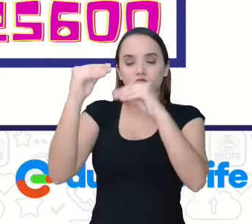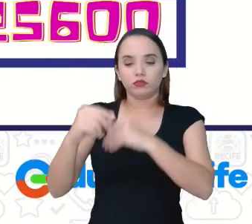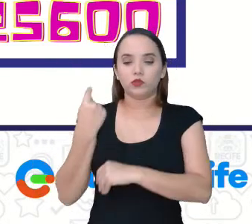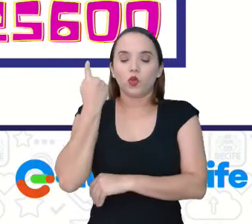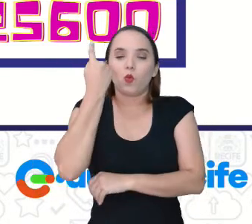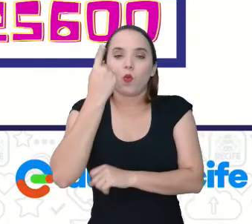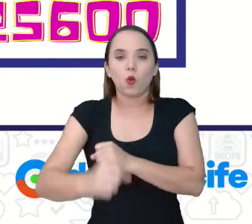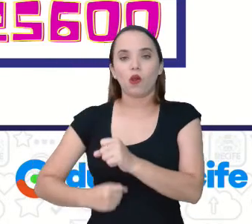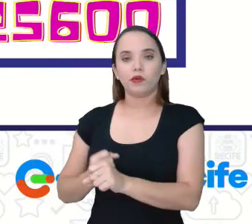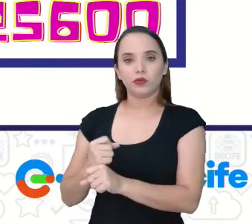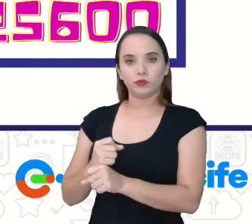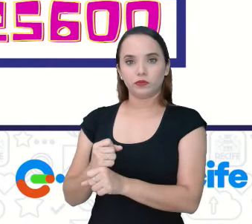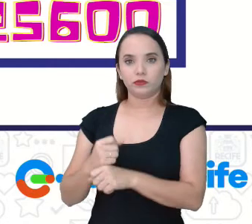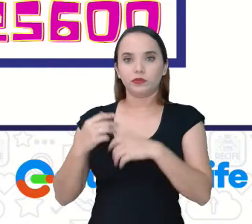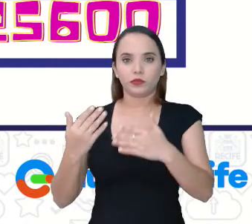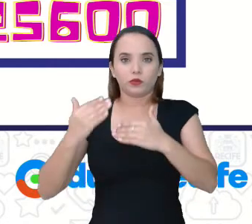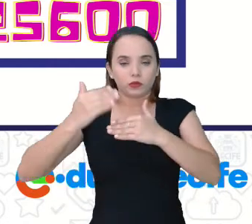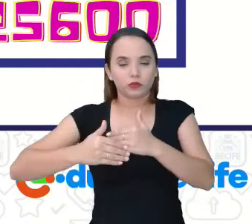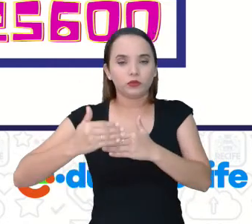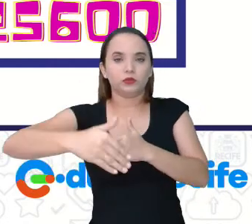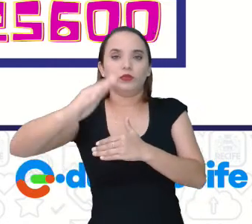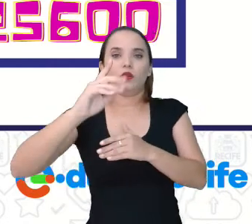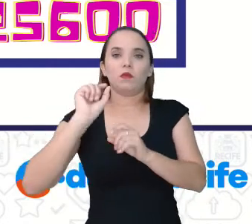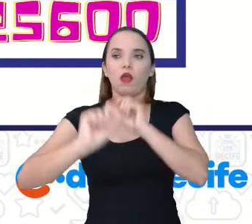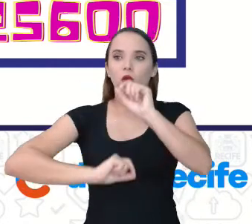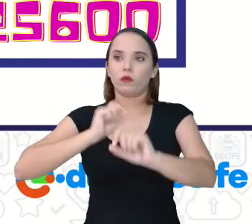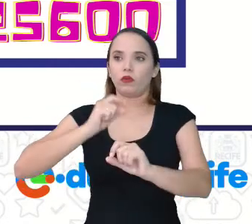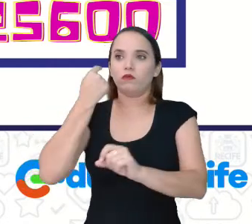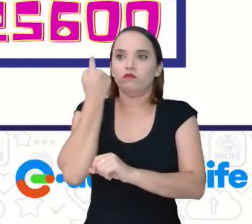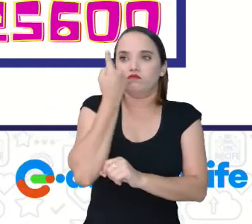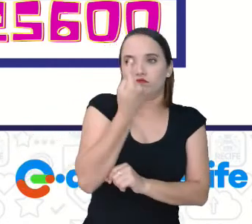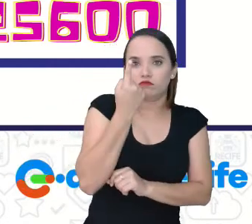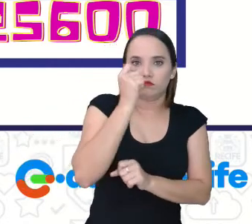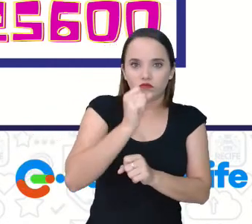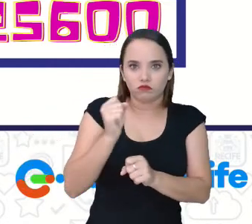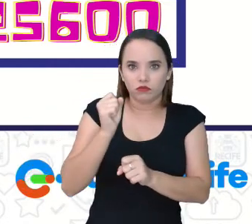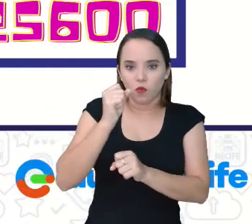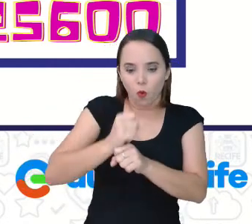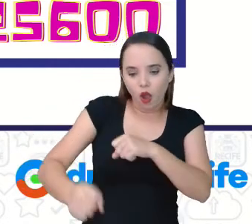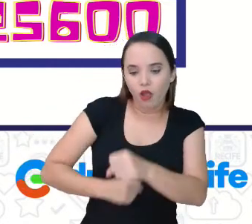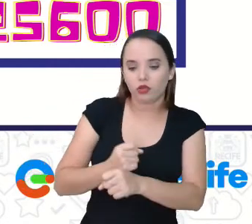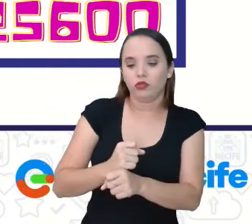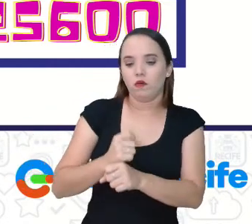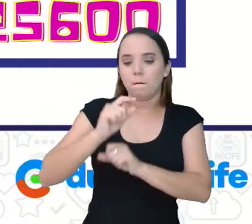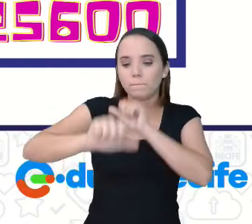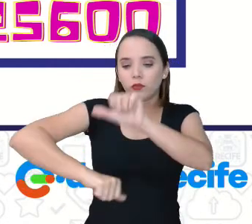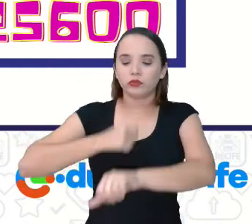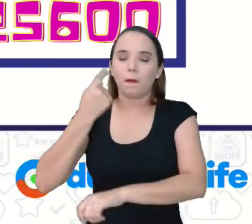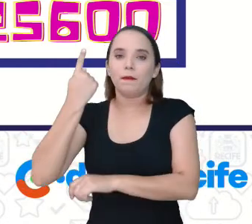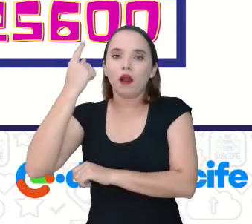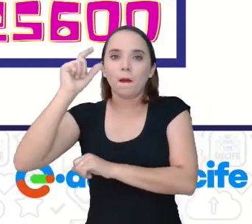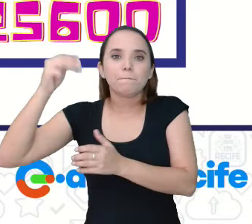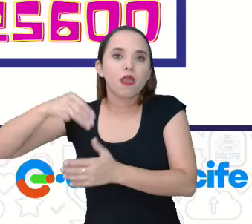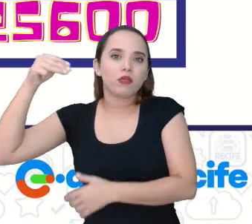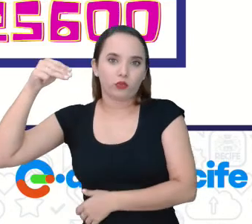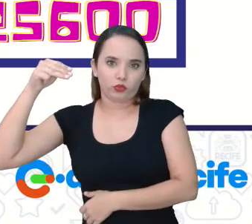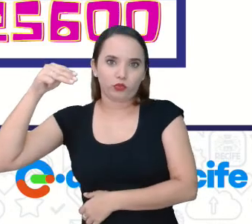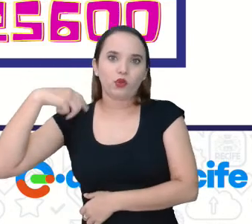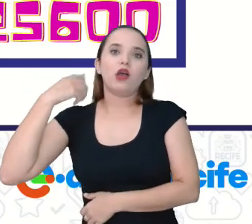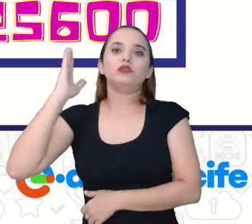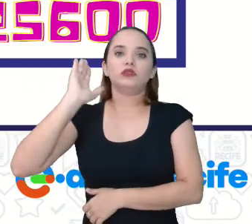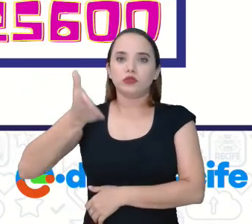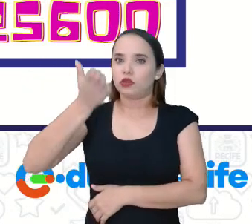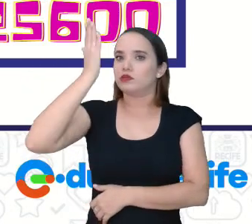gente transformar um ano em minutos, certo? Então, a gente sabe que um ano ele é composto